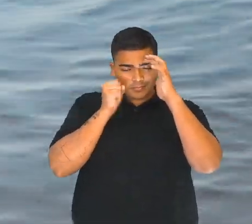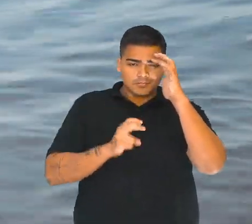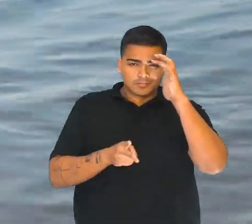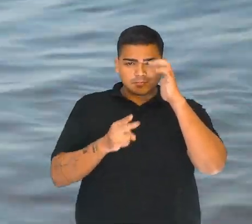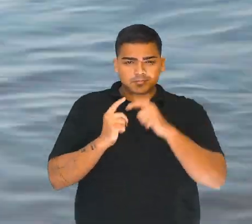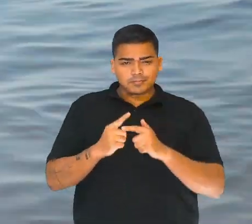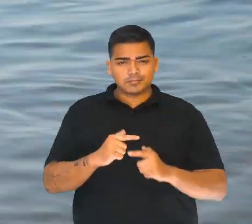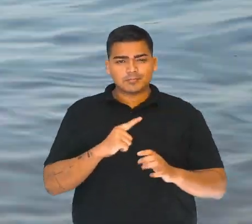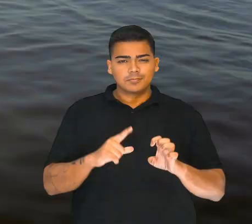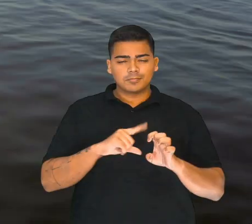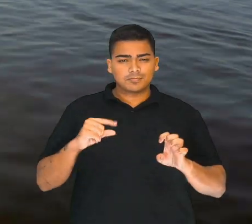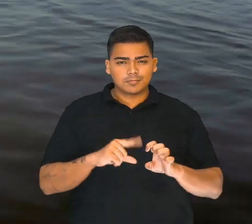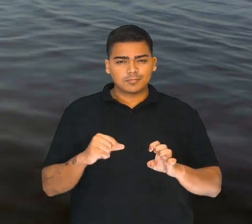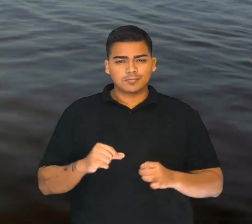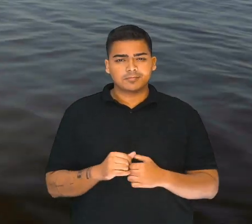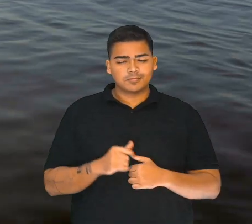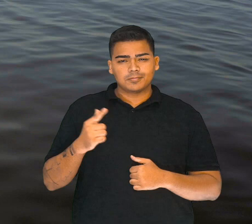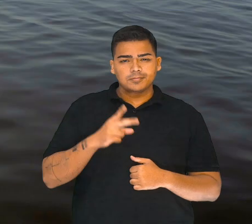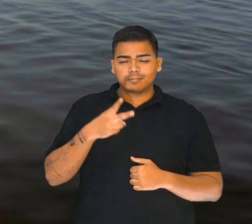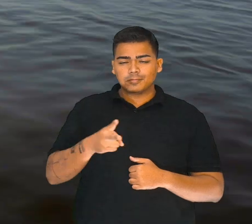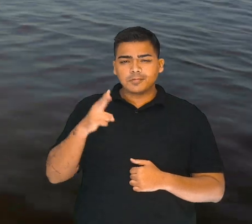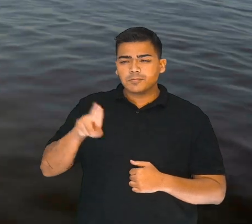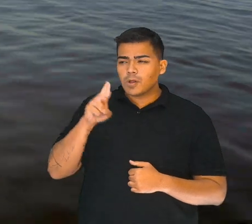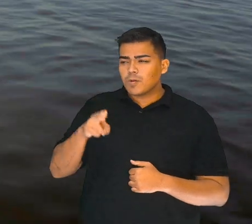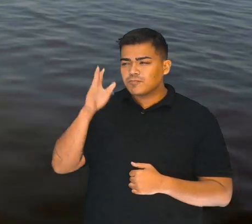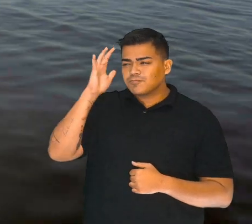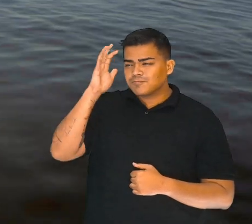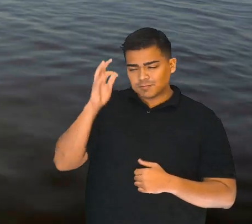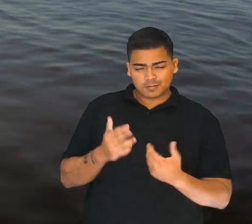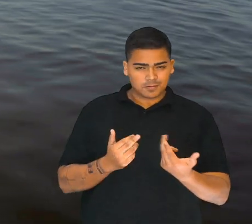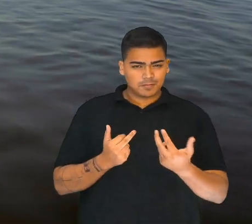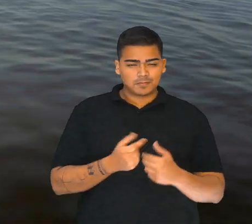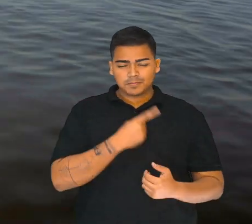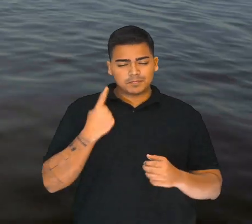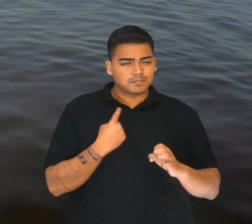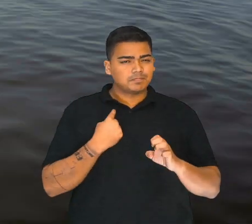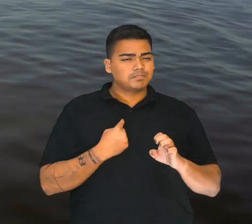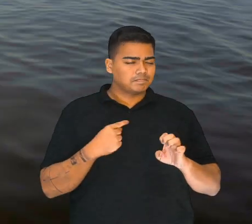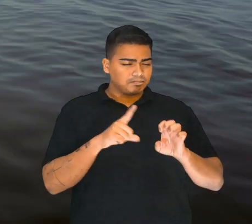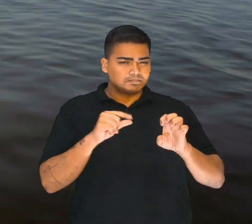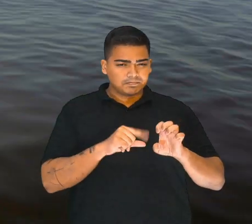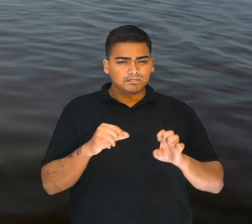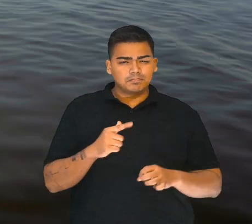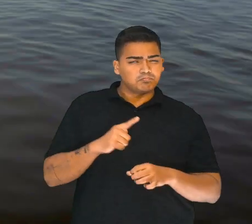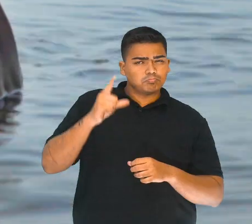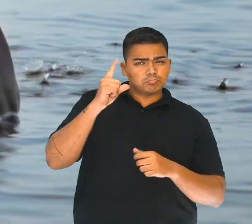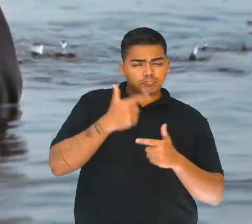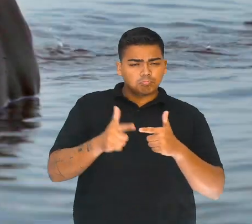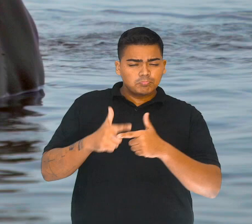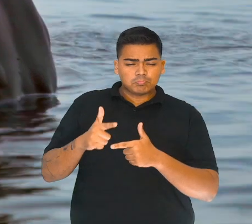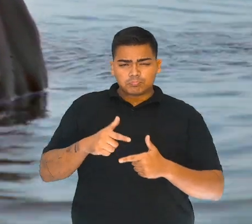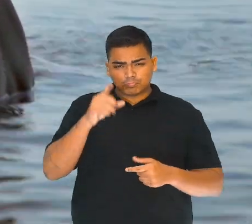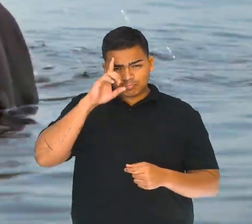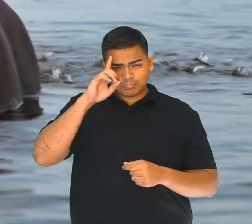dormindo. Querendo ou não, que nem um empreendedor, né? Apesar de ele estar dormindo lá, mas ele está sempre pensando ali, a cabeça dele está sempre pensando, né? Vendo as dificuldades do dia a dia, vendo o que consegue